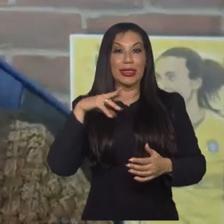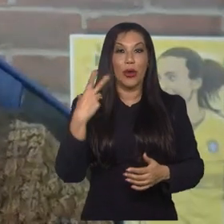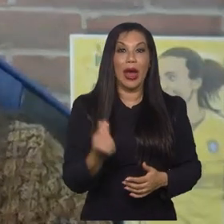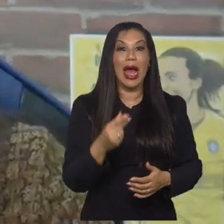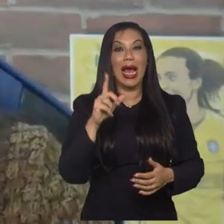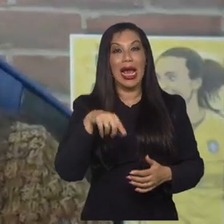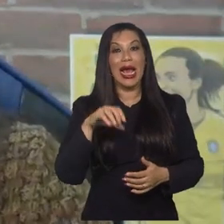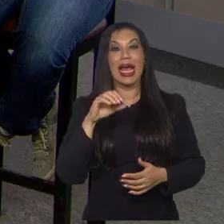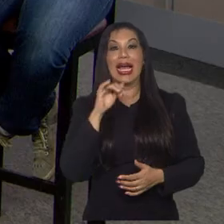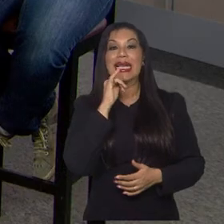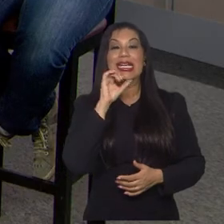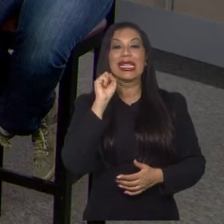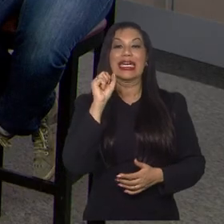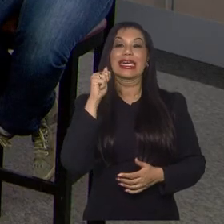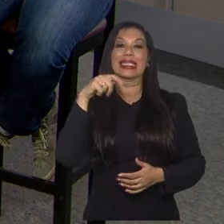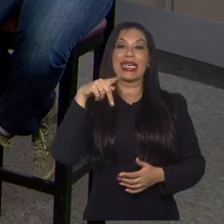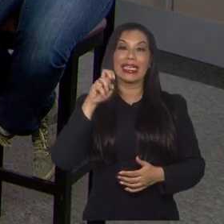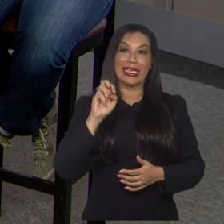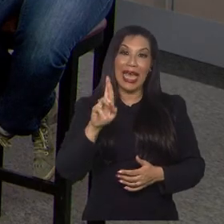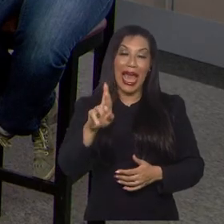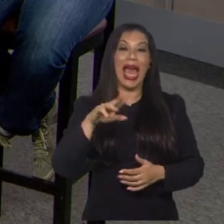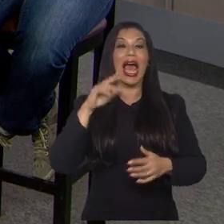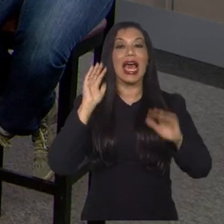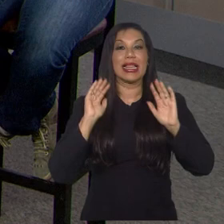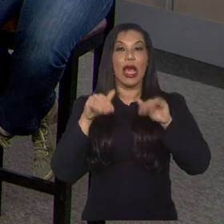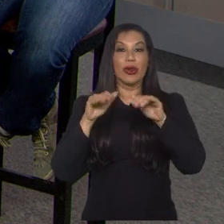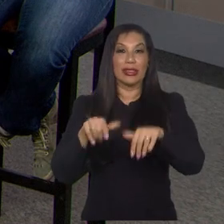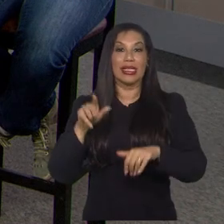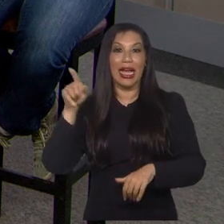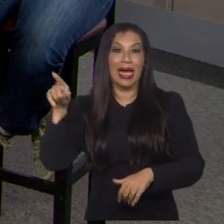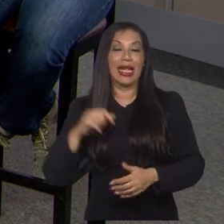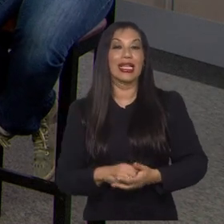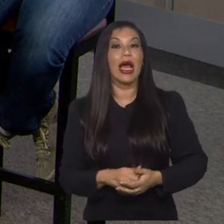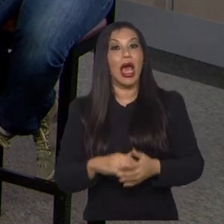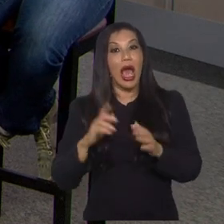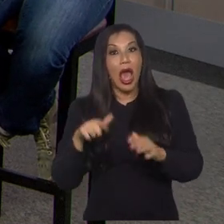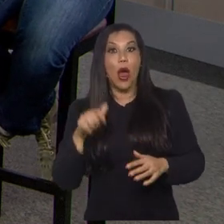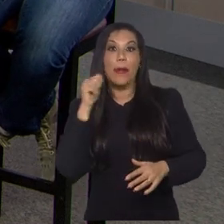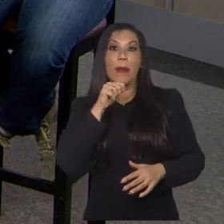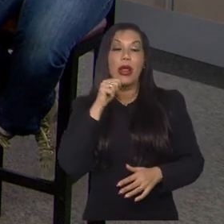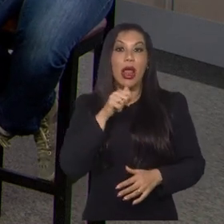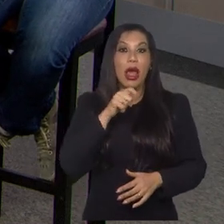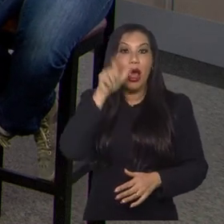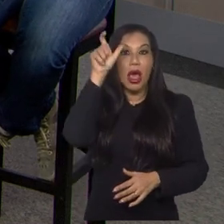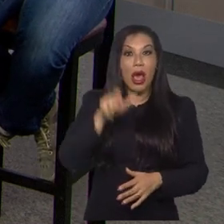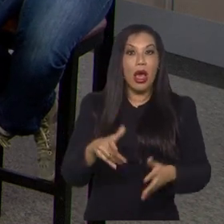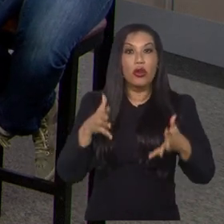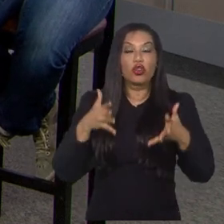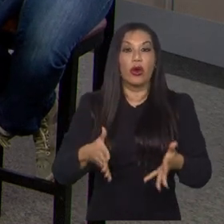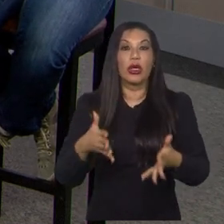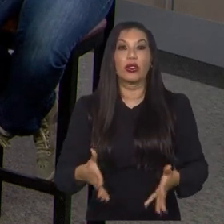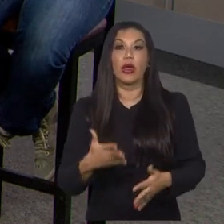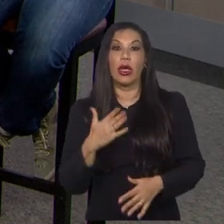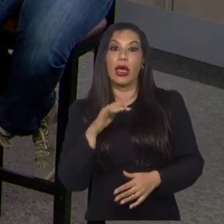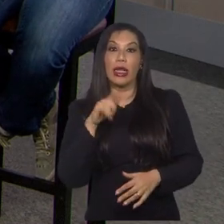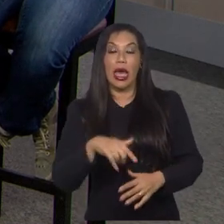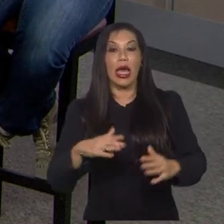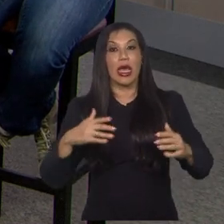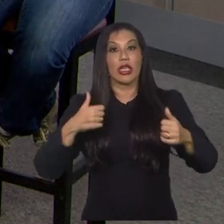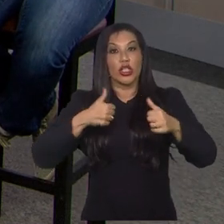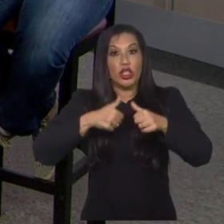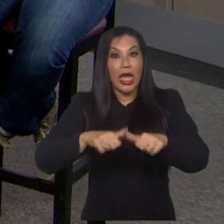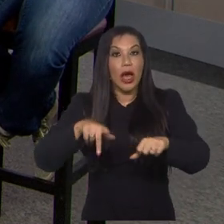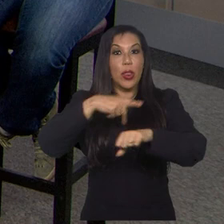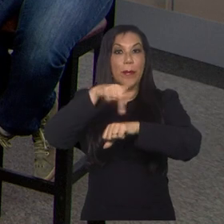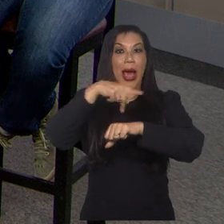da Sanquer, da Austrália. Eu acho que vai ser a Copa dela. É uma jogadora que vai ter o fator casa.